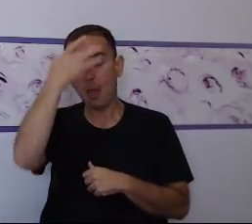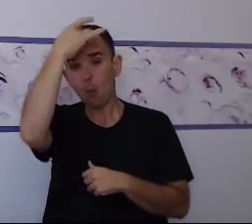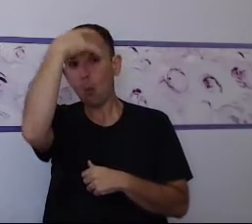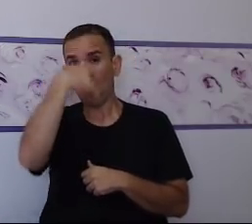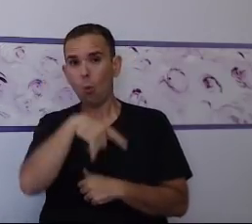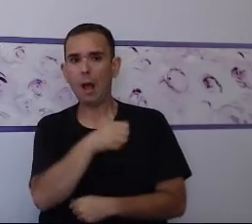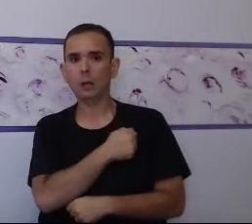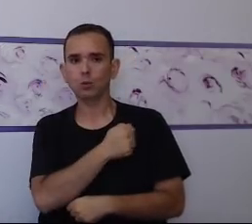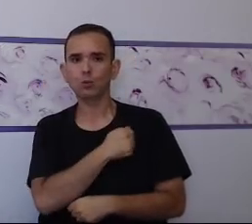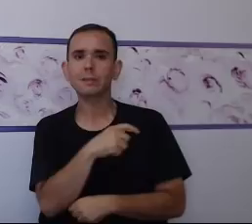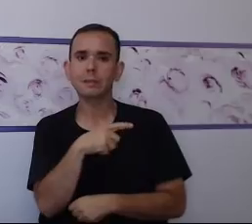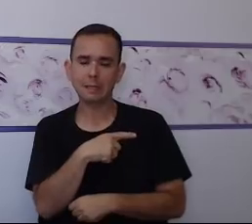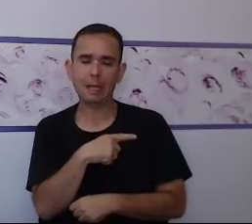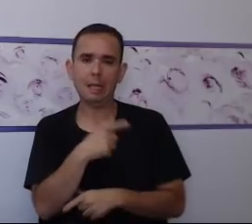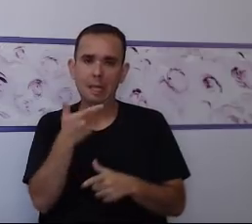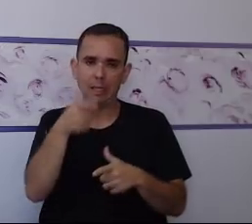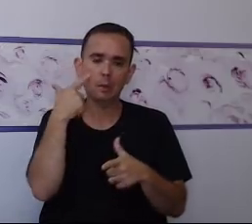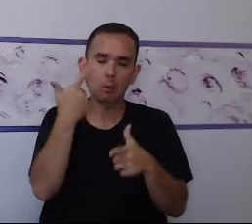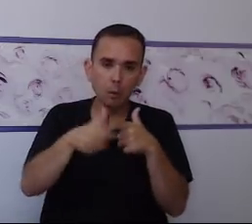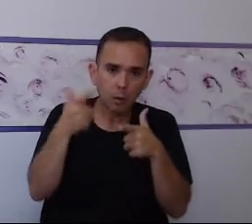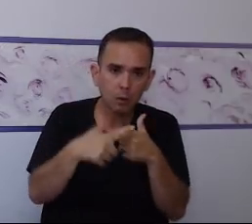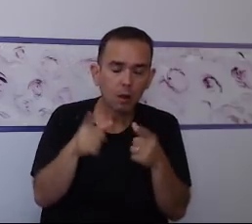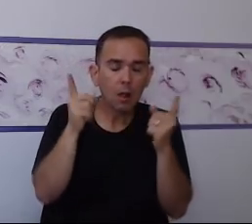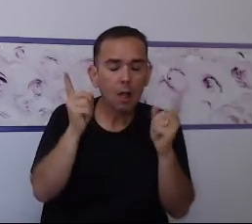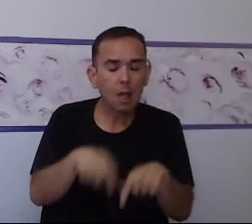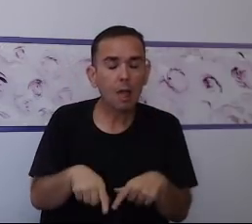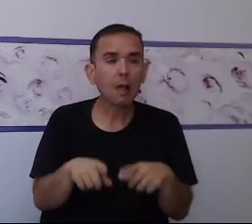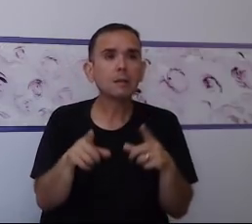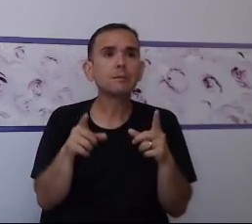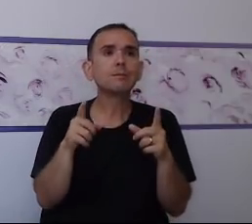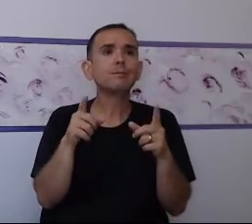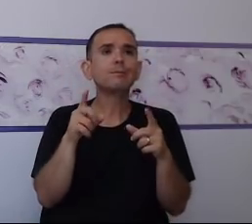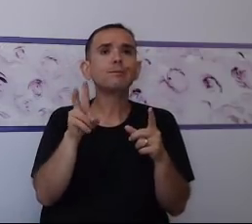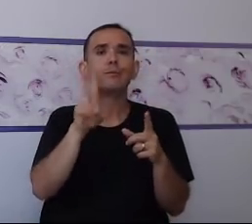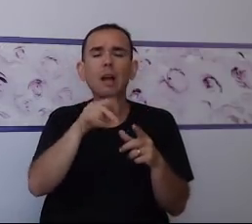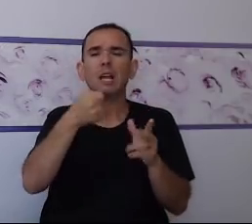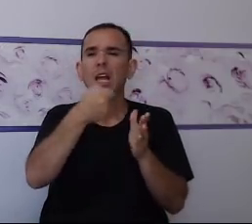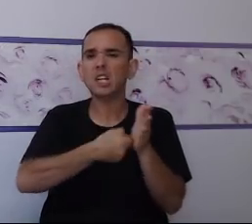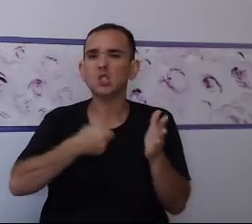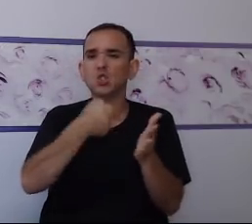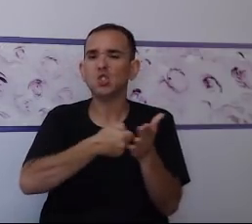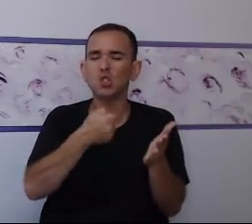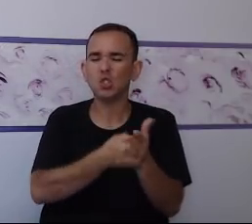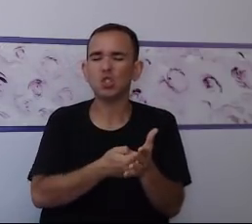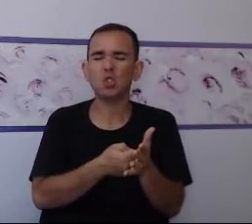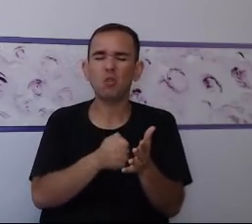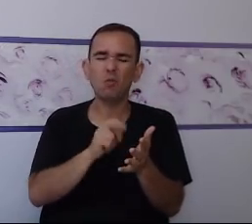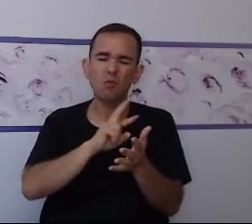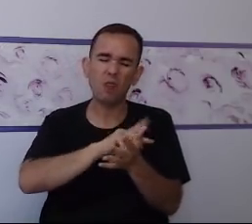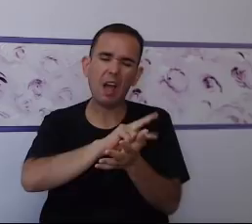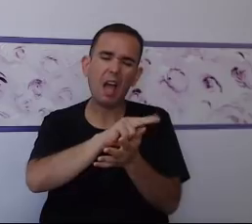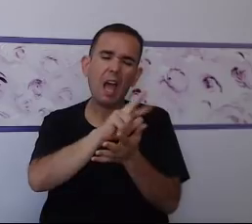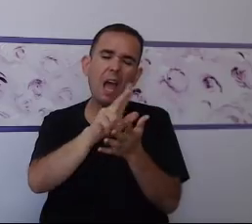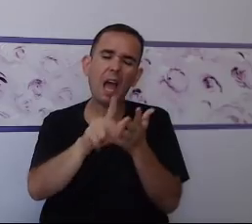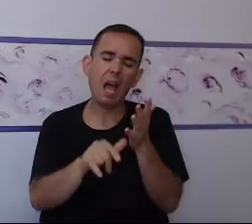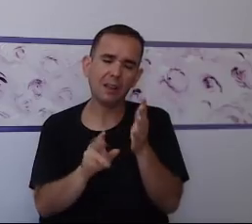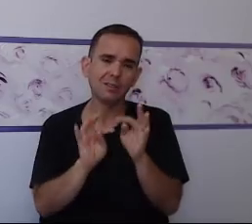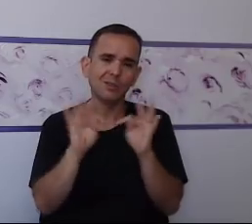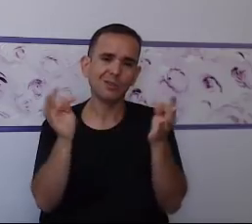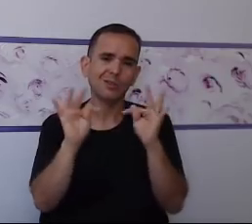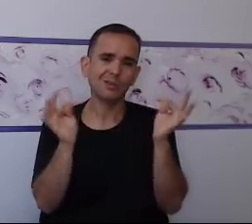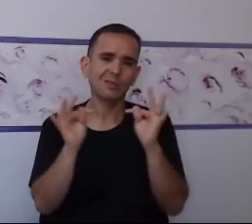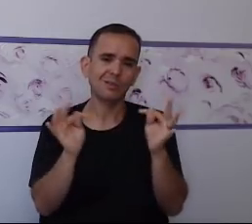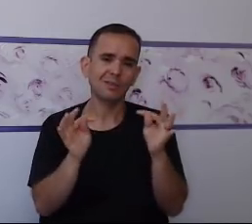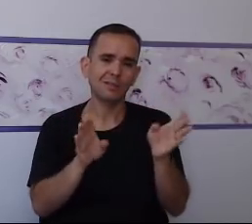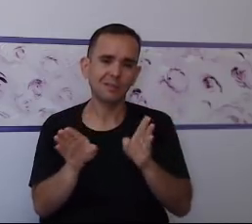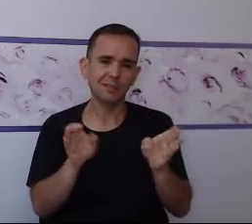que possui a quadriplegia, então é um aluno que ele vai exigir vários desses nossos recursos de tecnologia gestiva. Então,